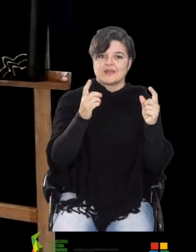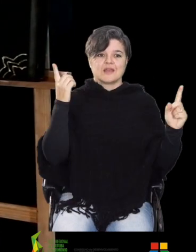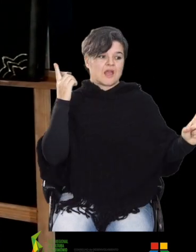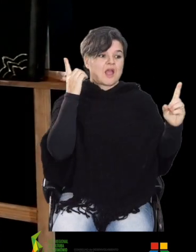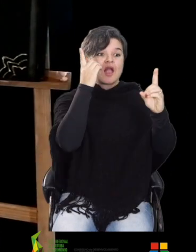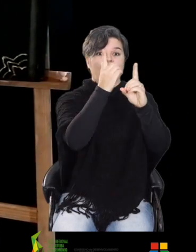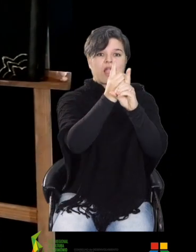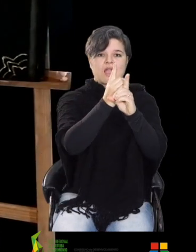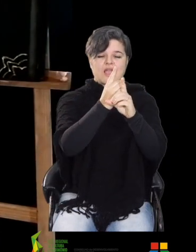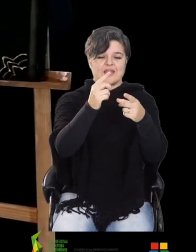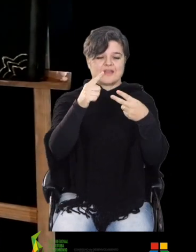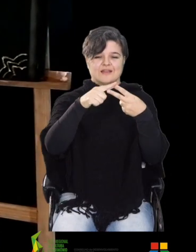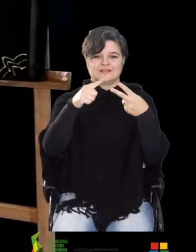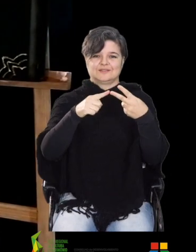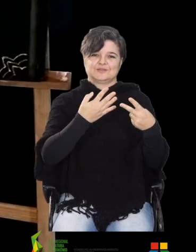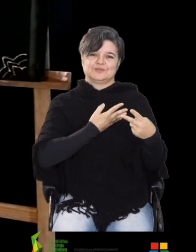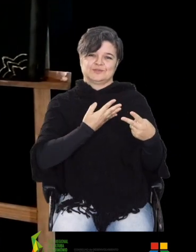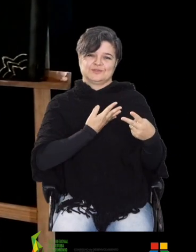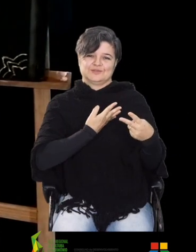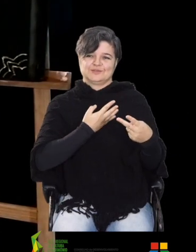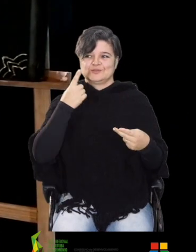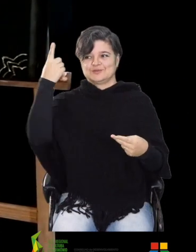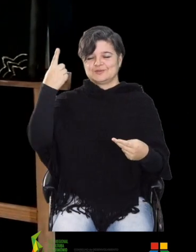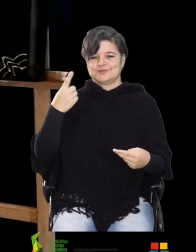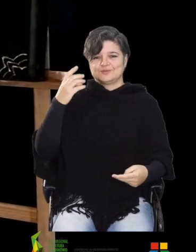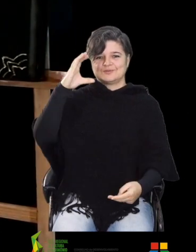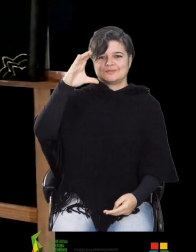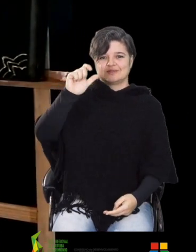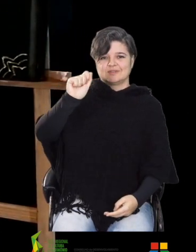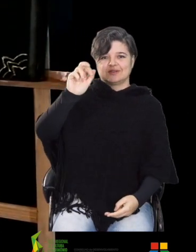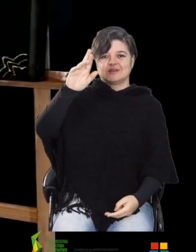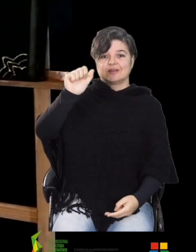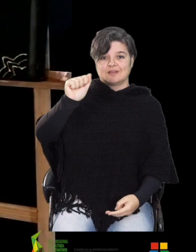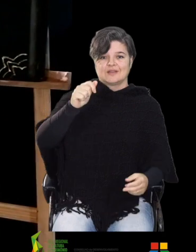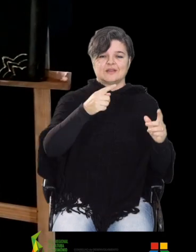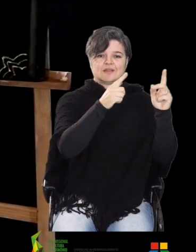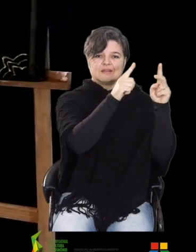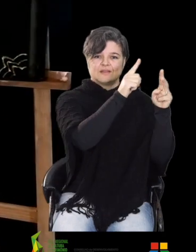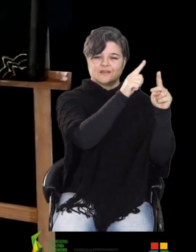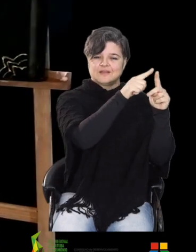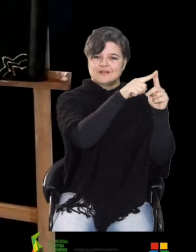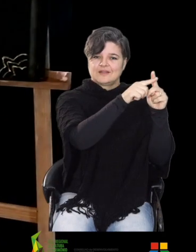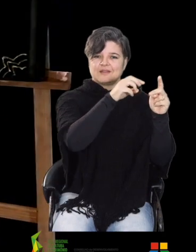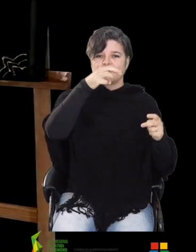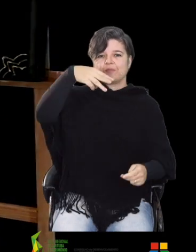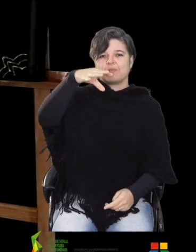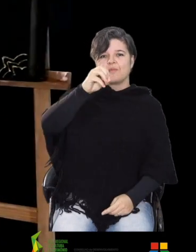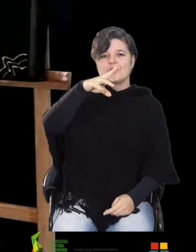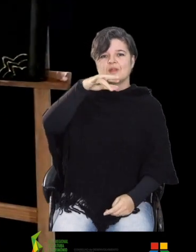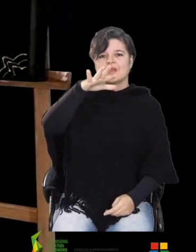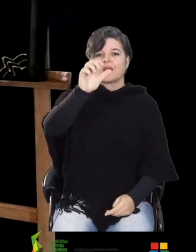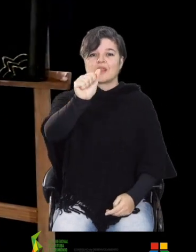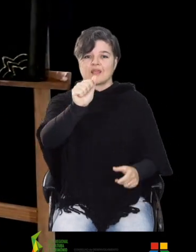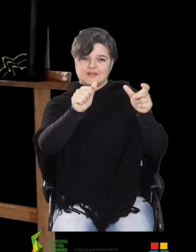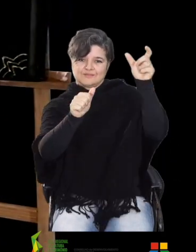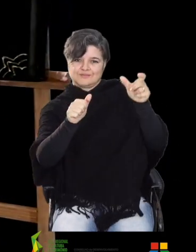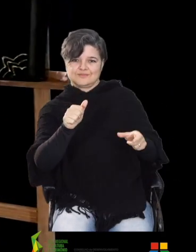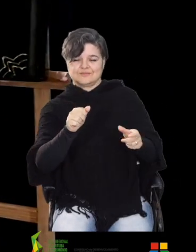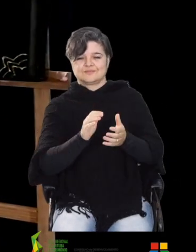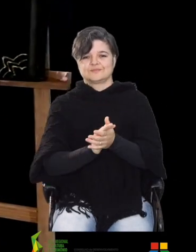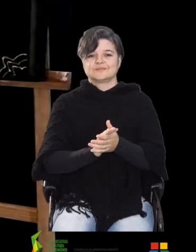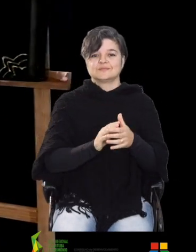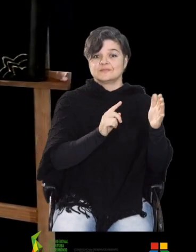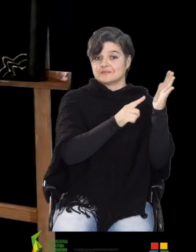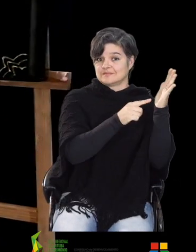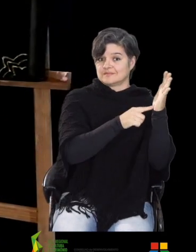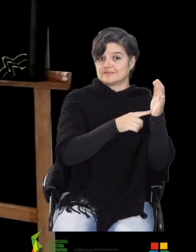sorriso e morena uma brincadeira ela ensinou era uma brincadeira assim